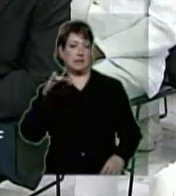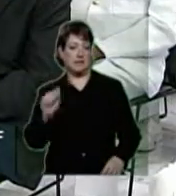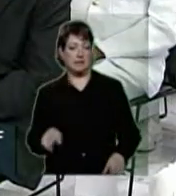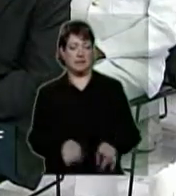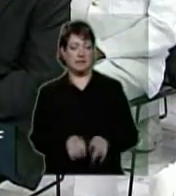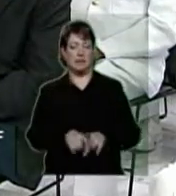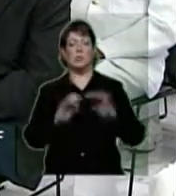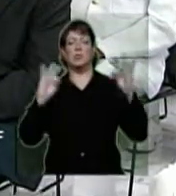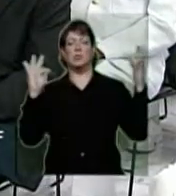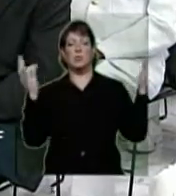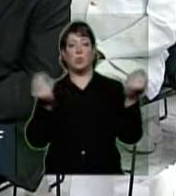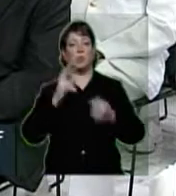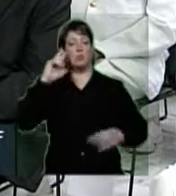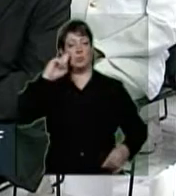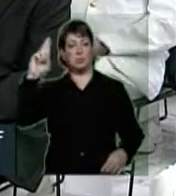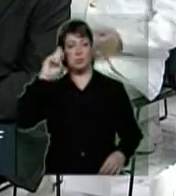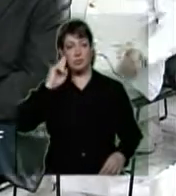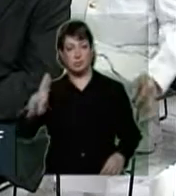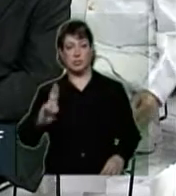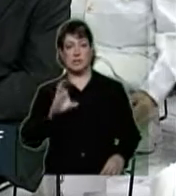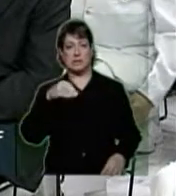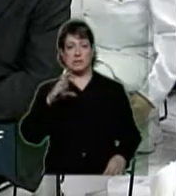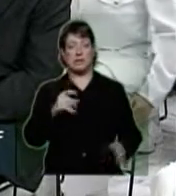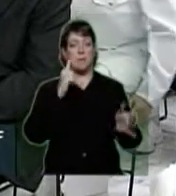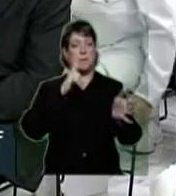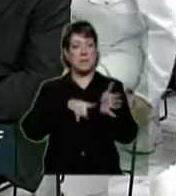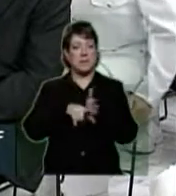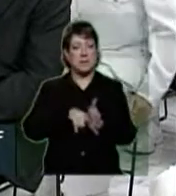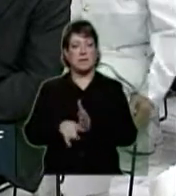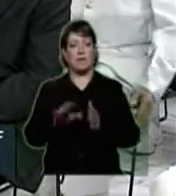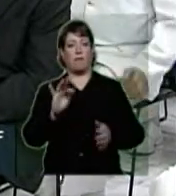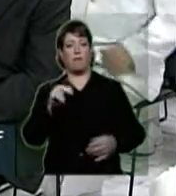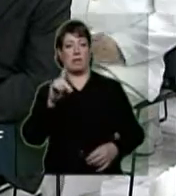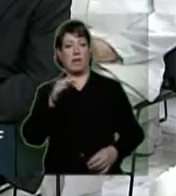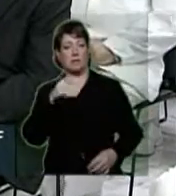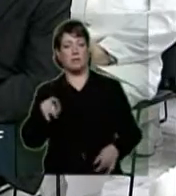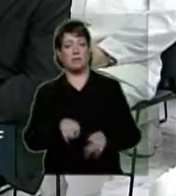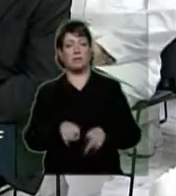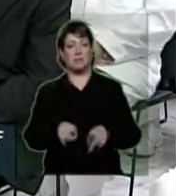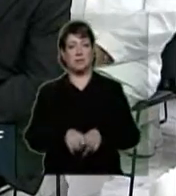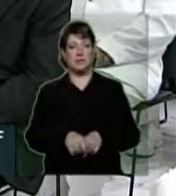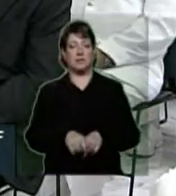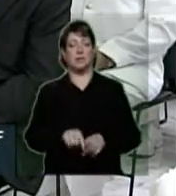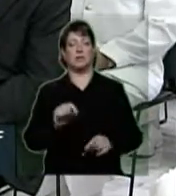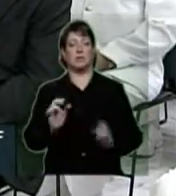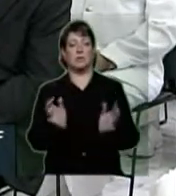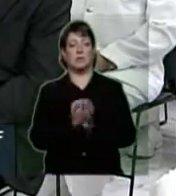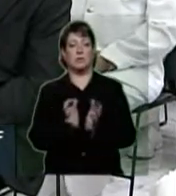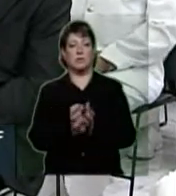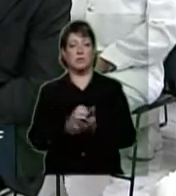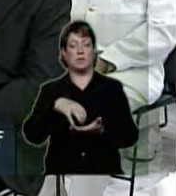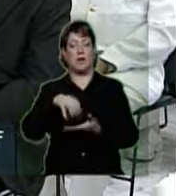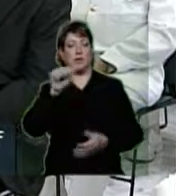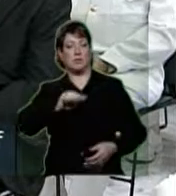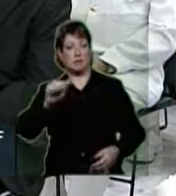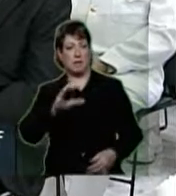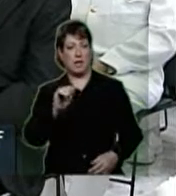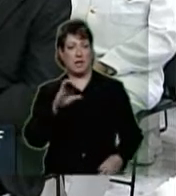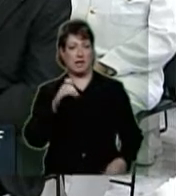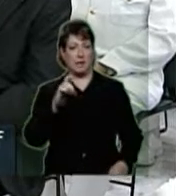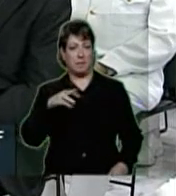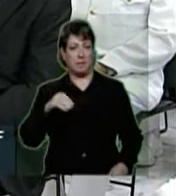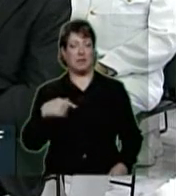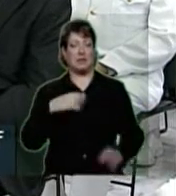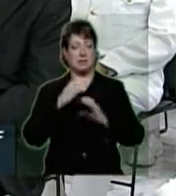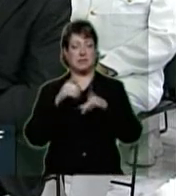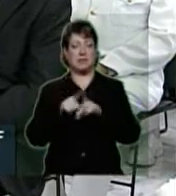cumprimento todos os dirigentes de centro de pesquisa, fundações, sociedades, associações acadêmicas, científicas e